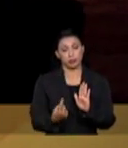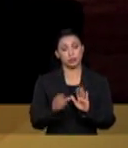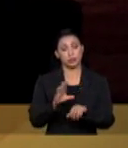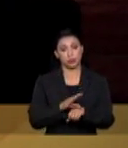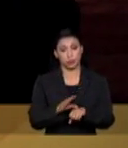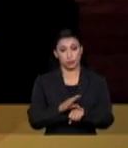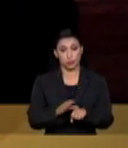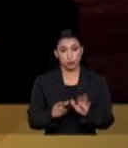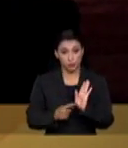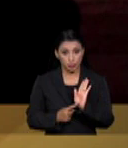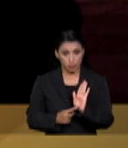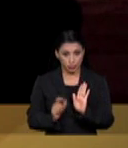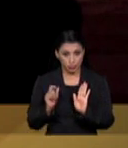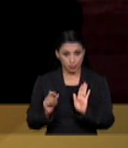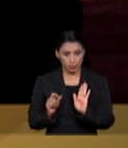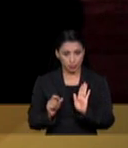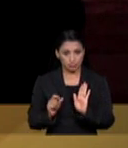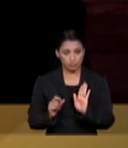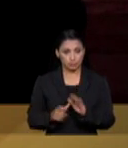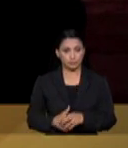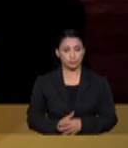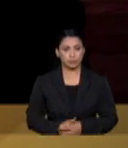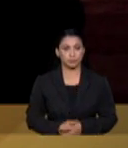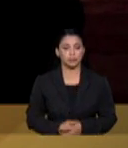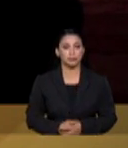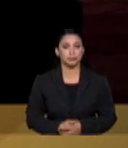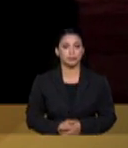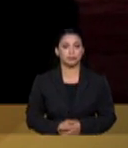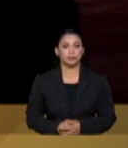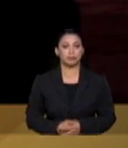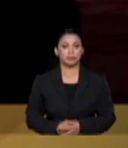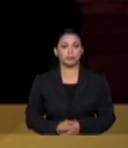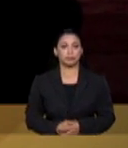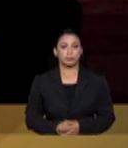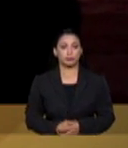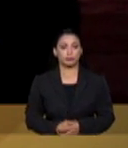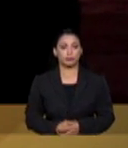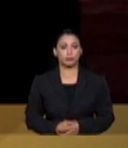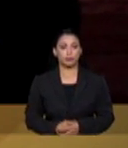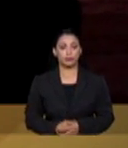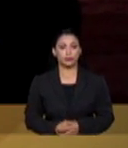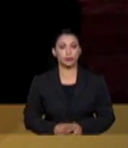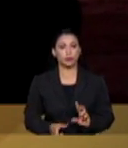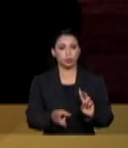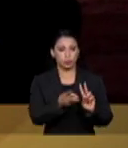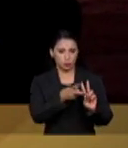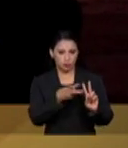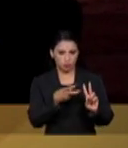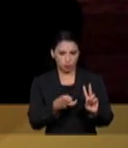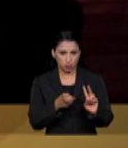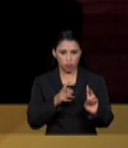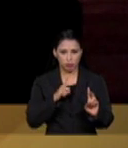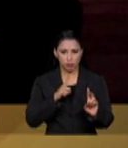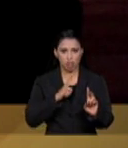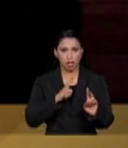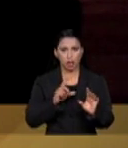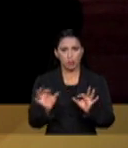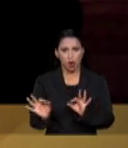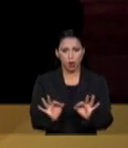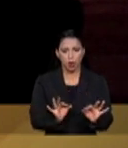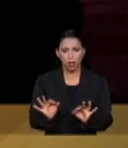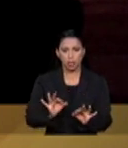segundo o qual são reconhecidos aos indígenas aos índios sua organização social